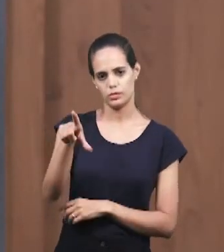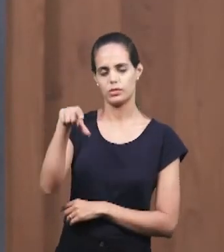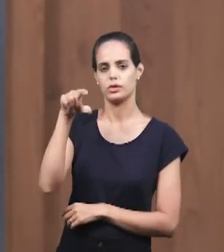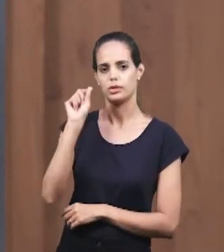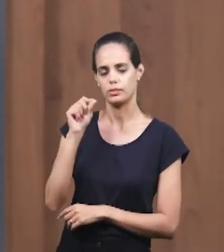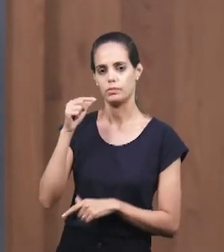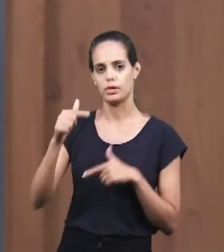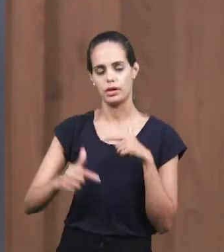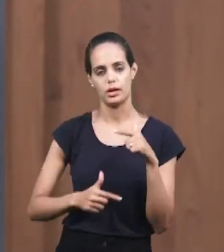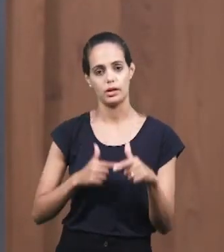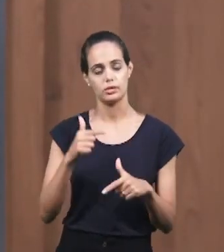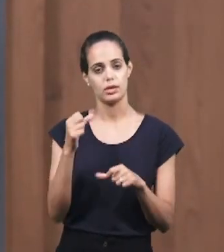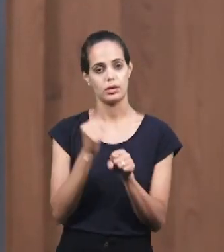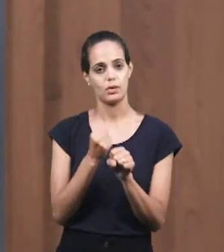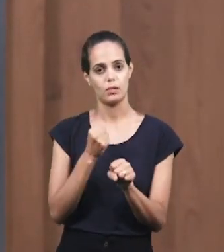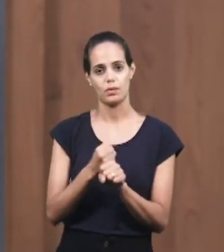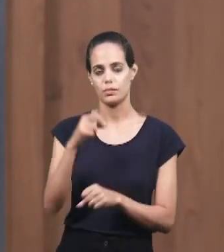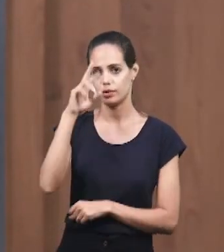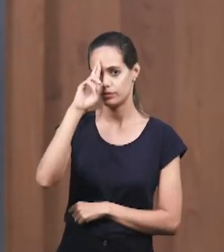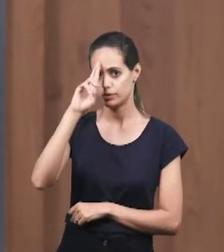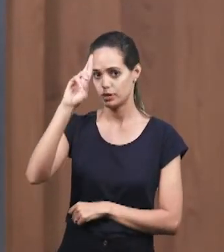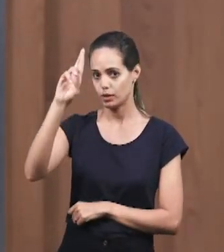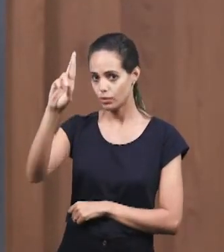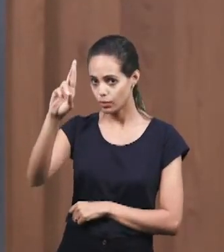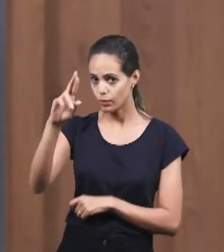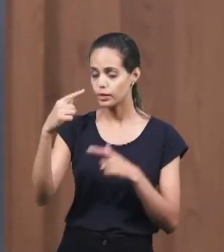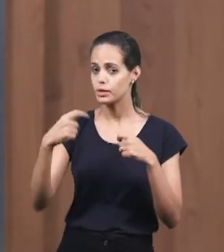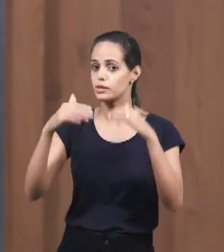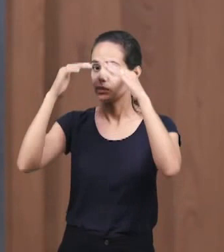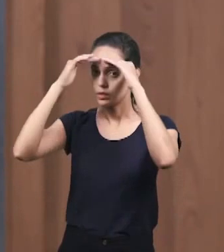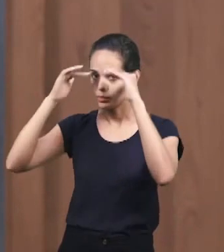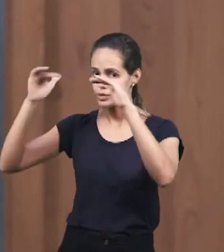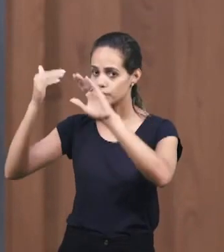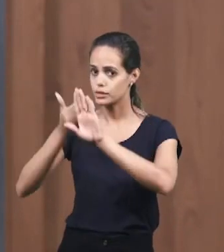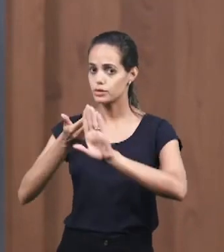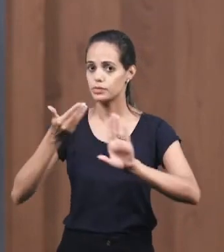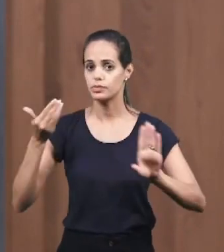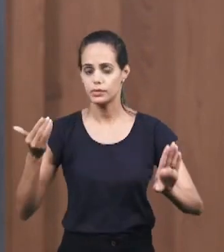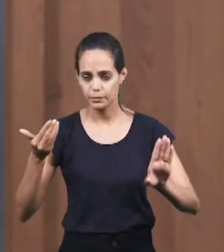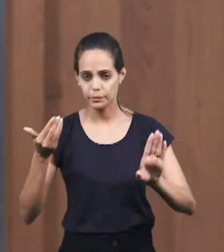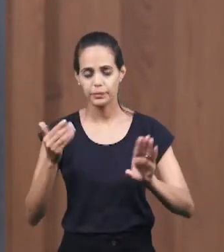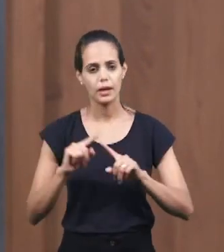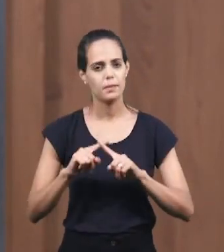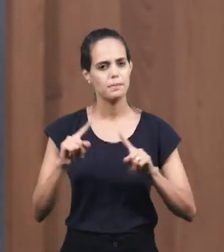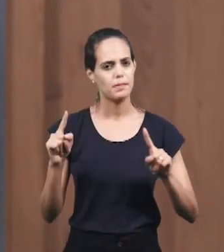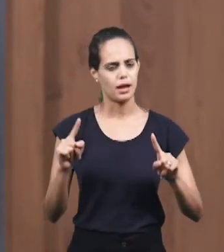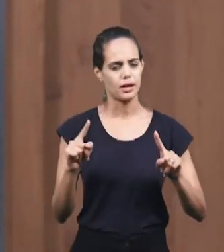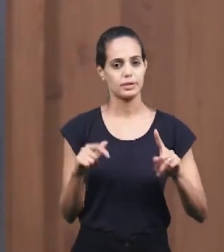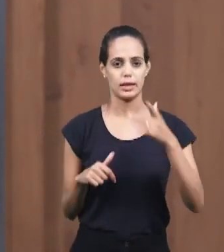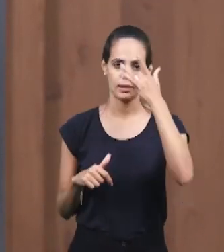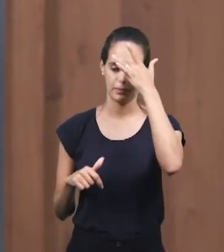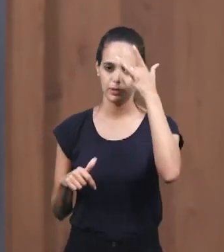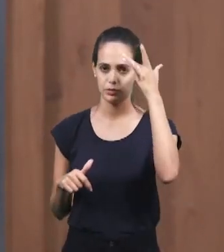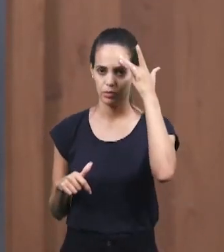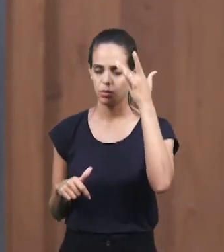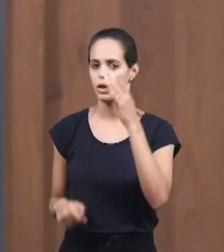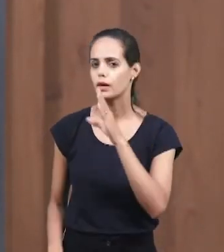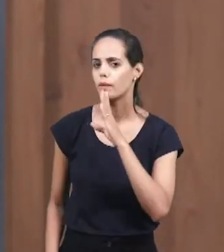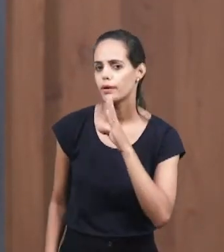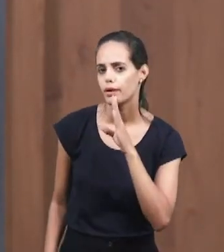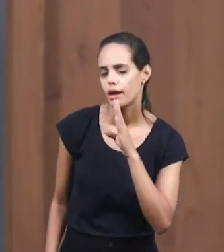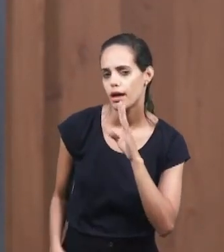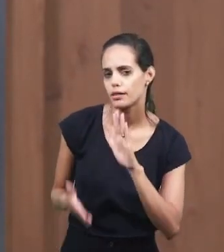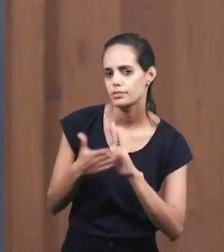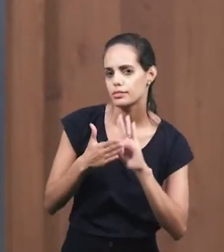estar em comunhão com o Senhor e andar em santificação. Mas aquele que conhece a obra e conhece o plano